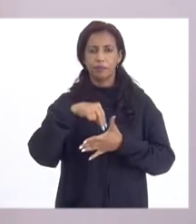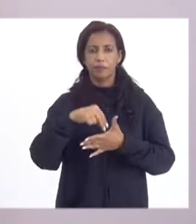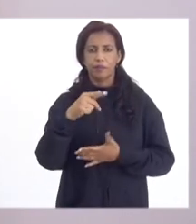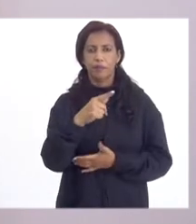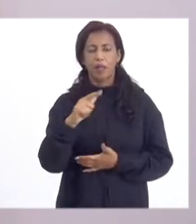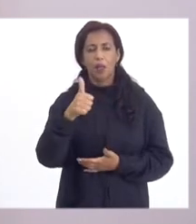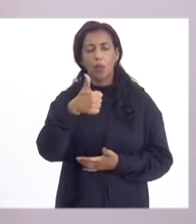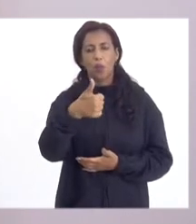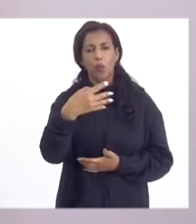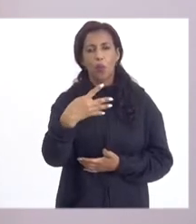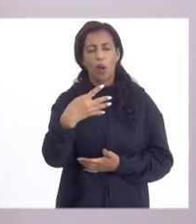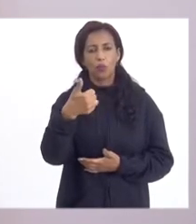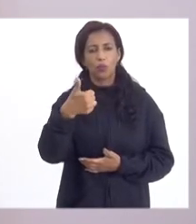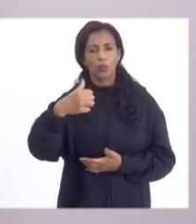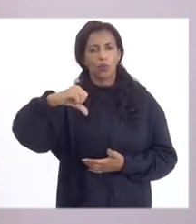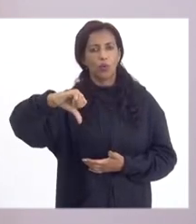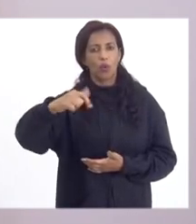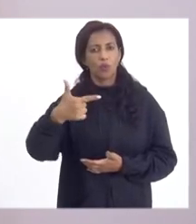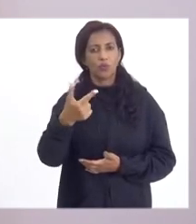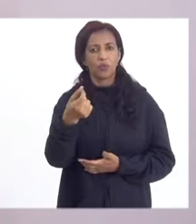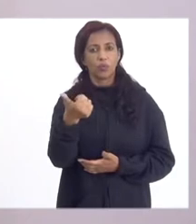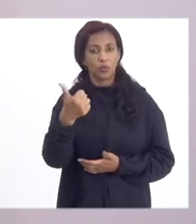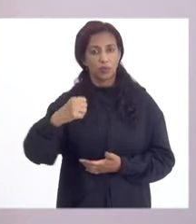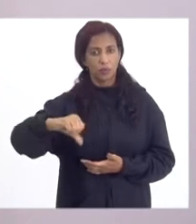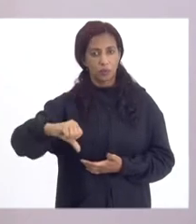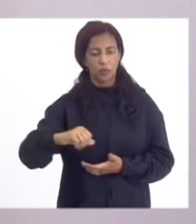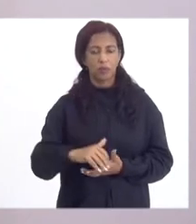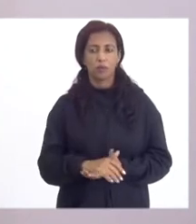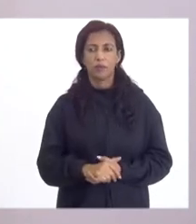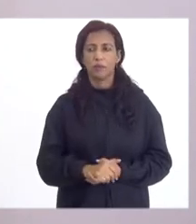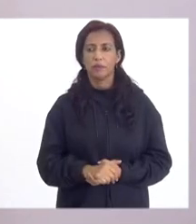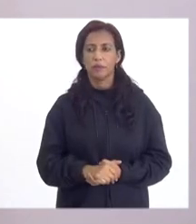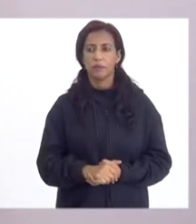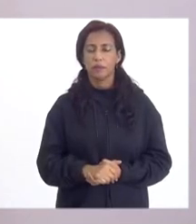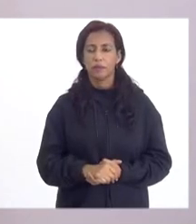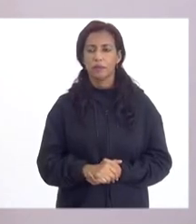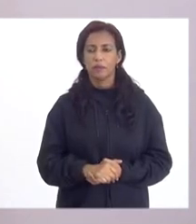lei 1419 de 2019.